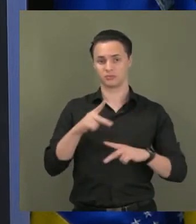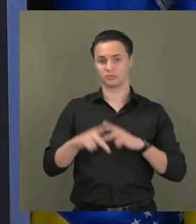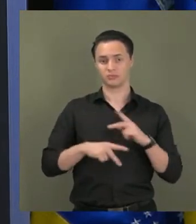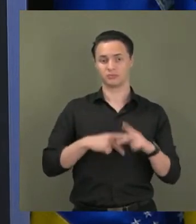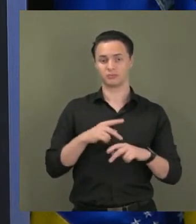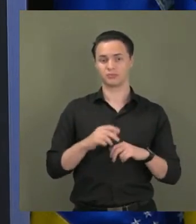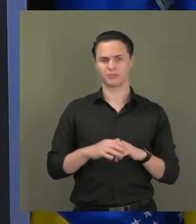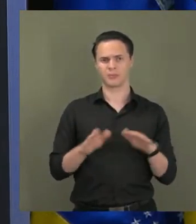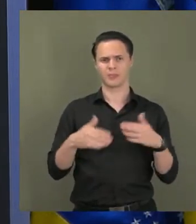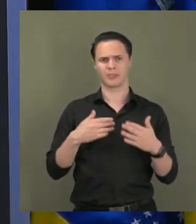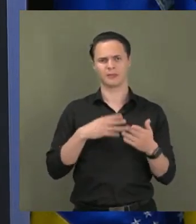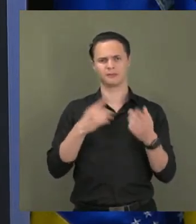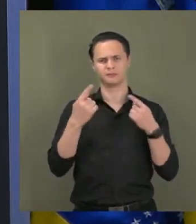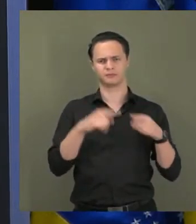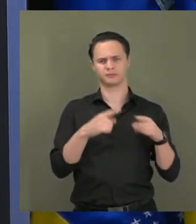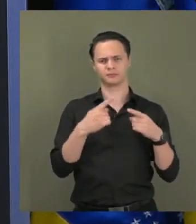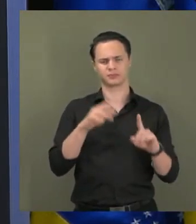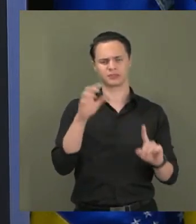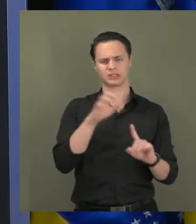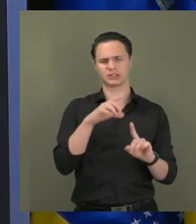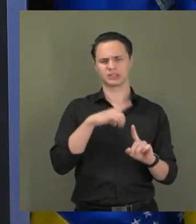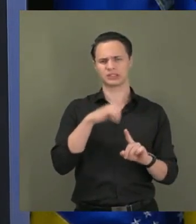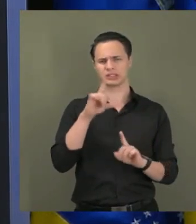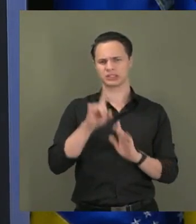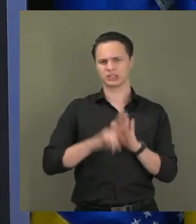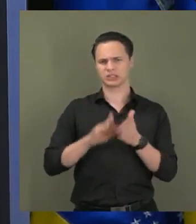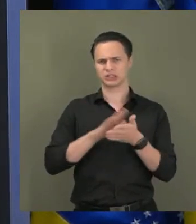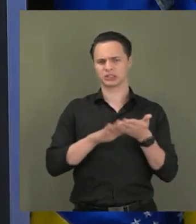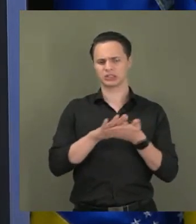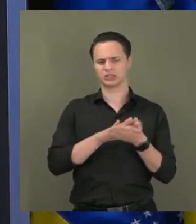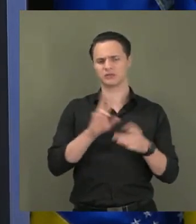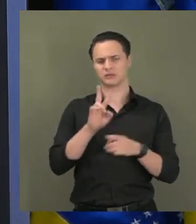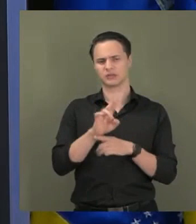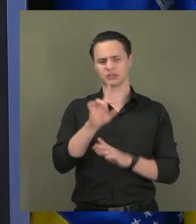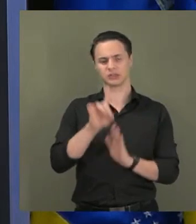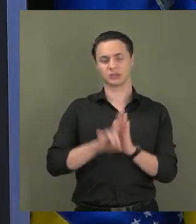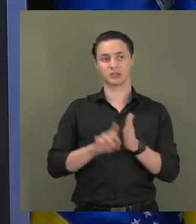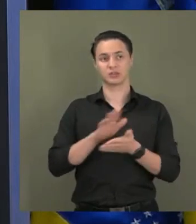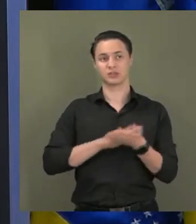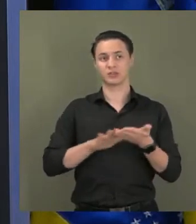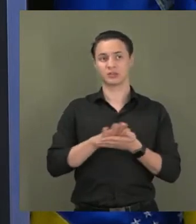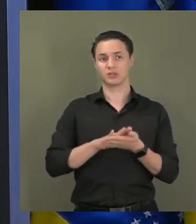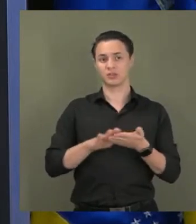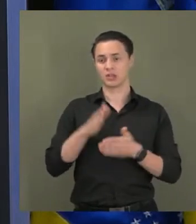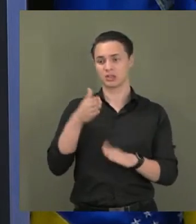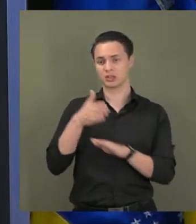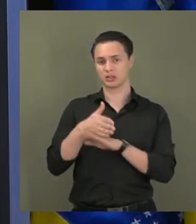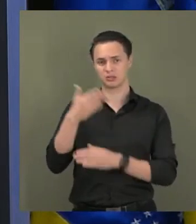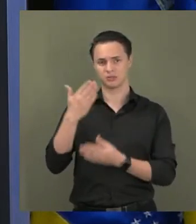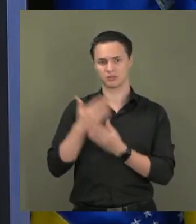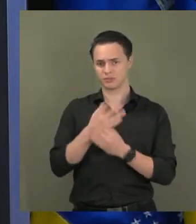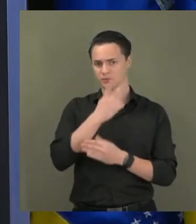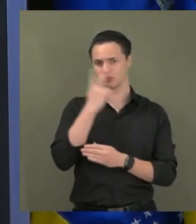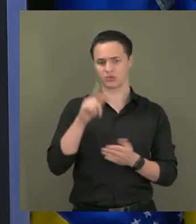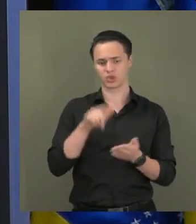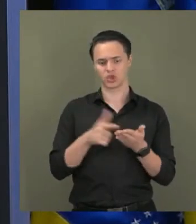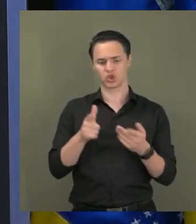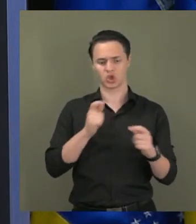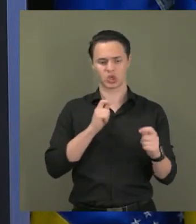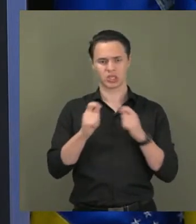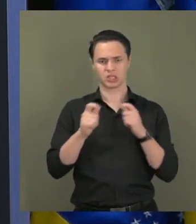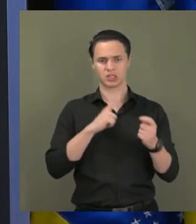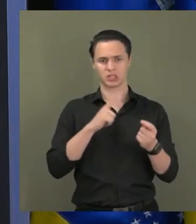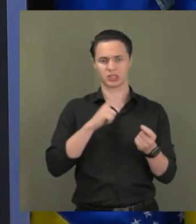com perseguições, sem direito à defesa, sem direito ao acesso aos autos, jornalistas